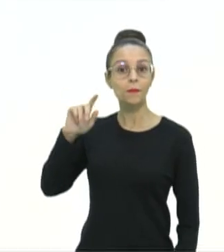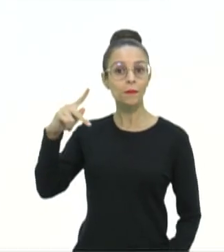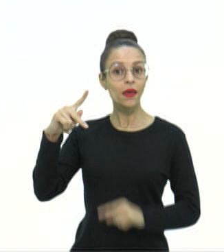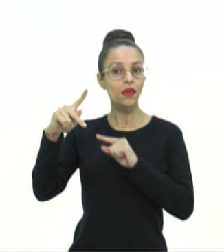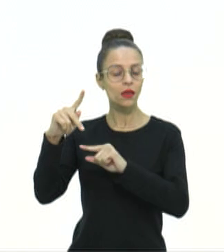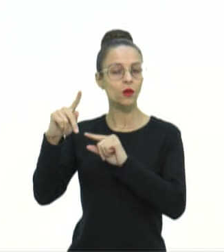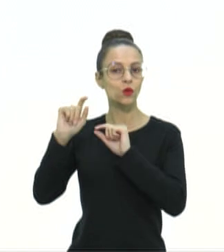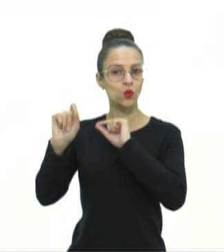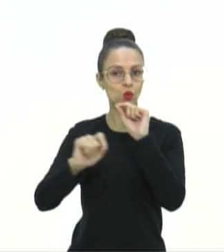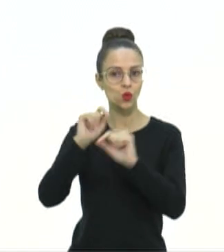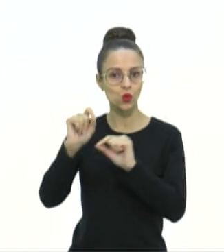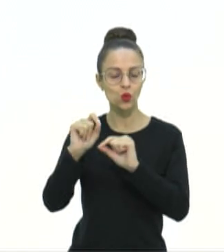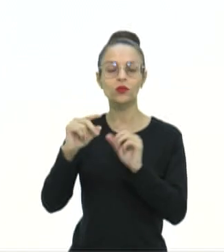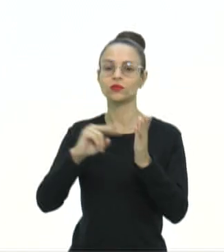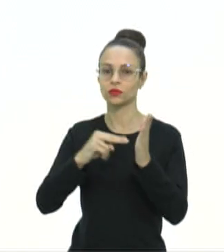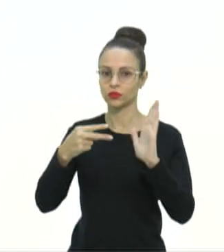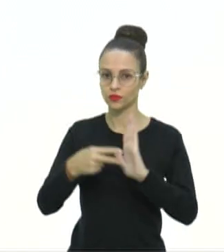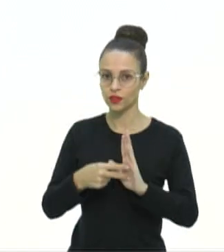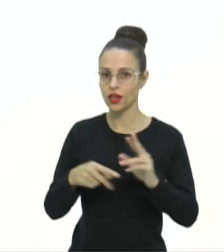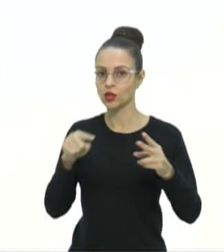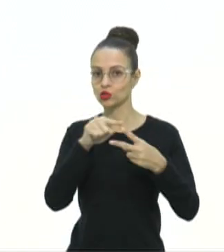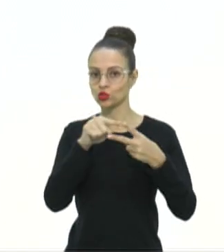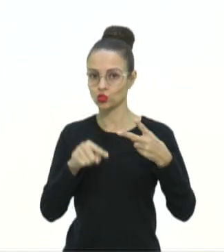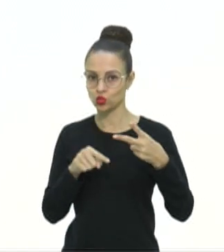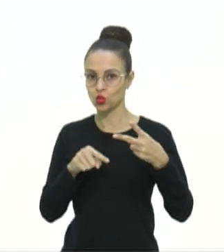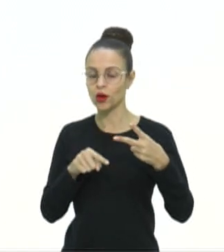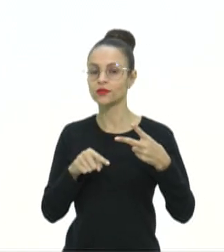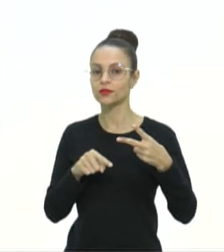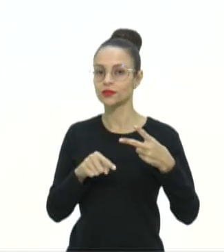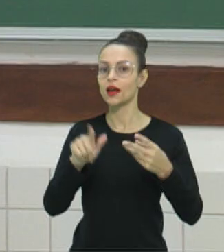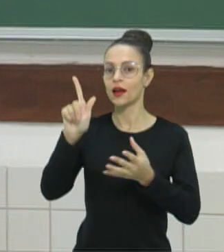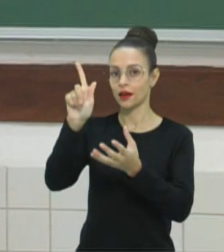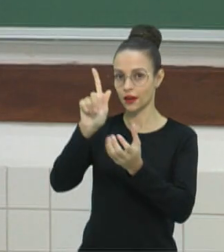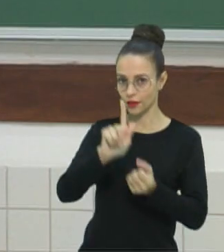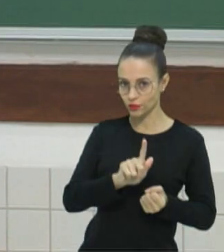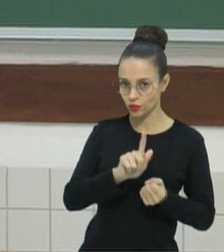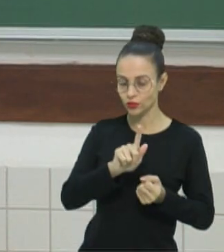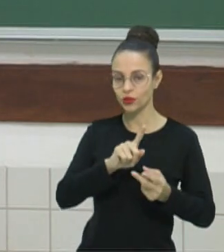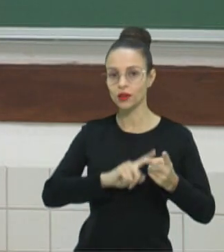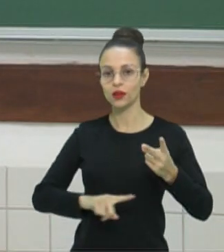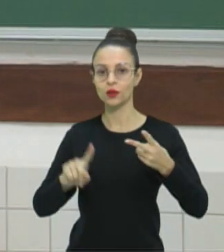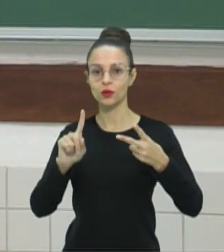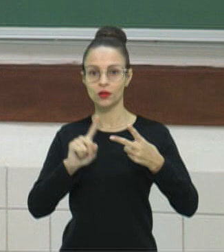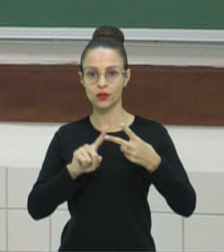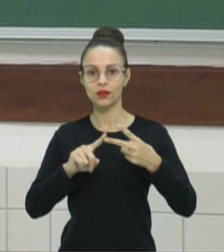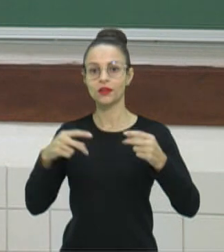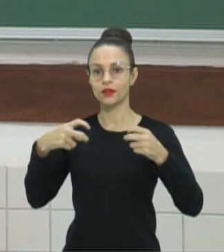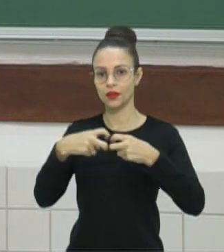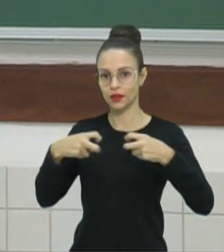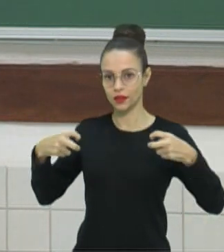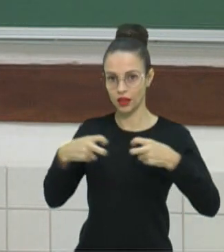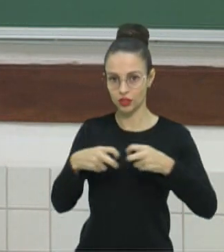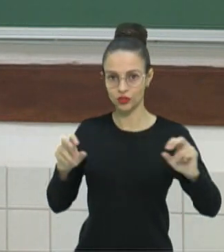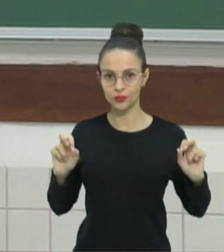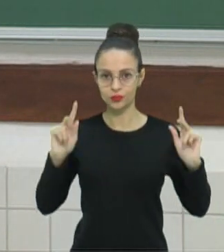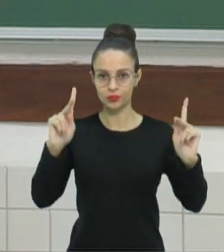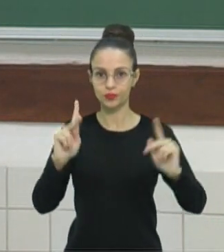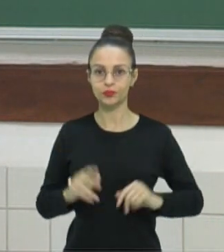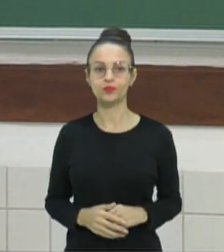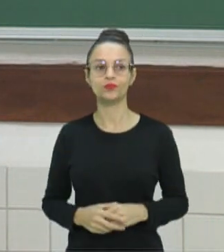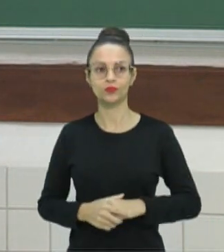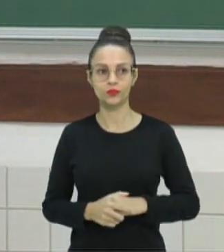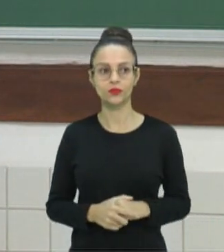como eu falei para vocês, representa as duas energias lá, né, tanto a gravitacional como a elástica. Ok?